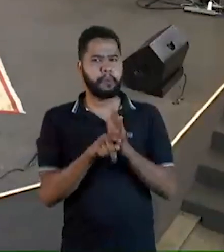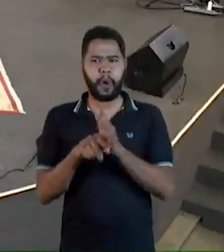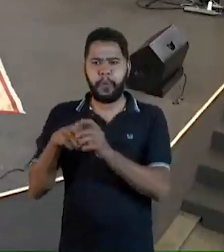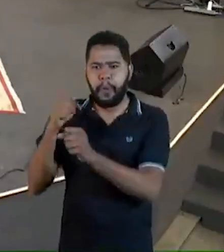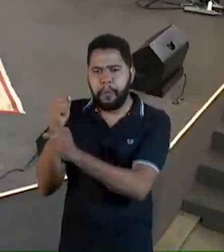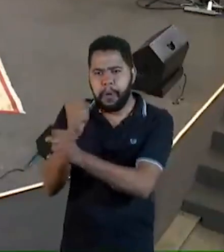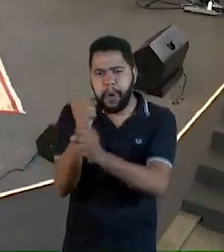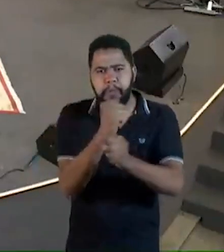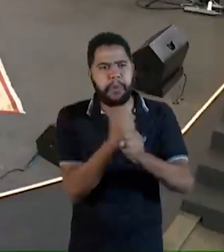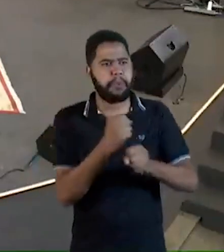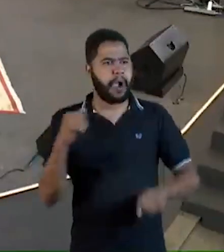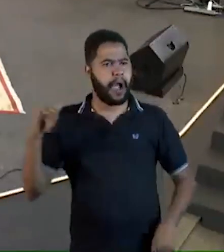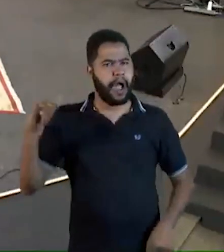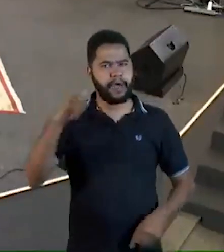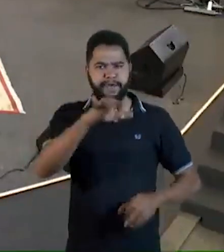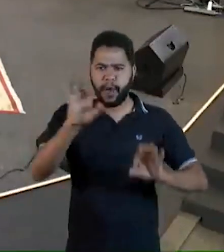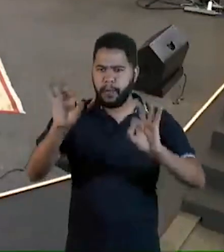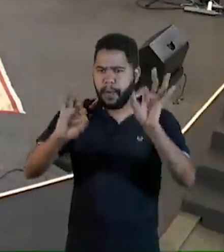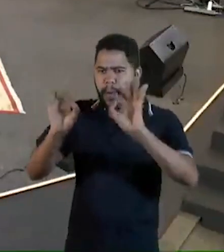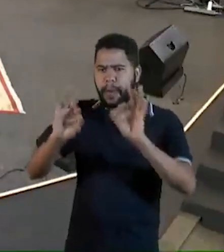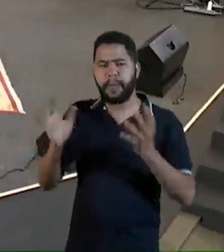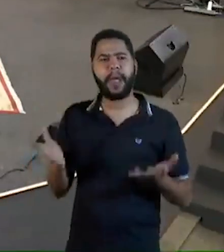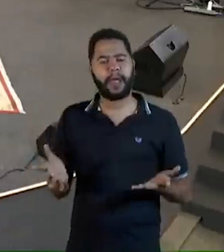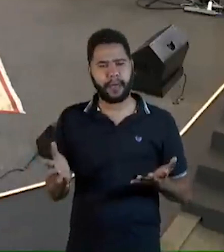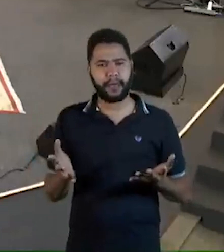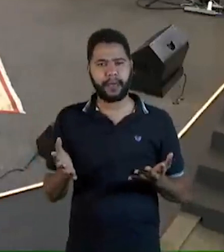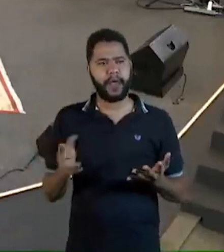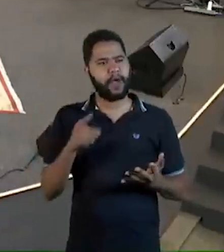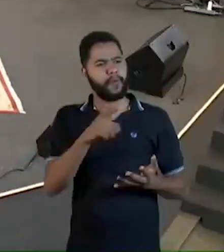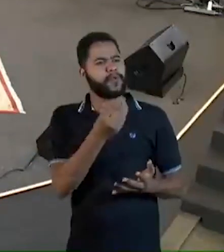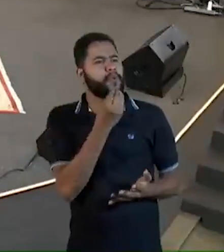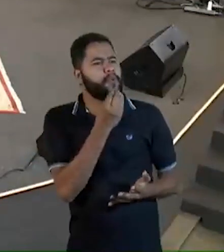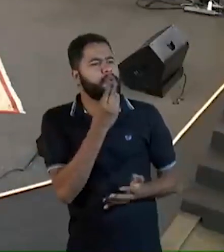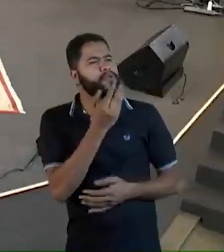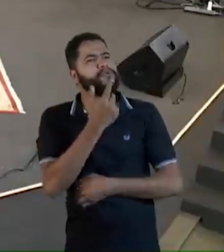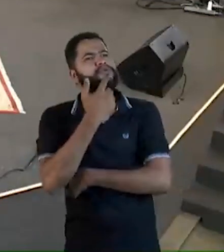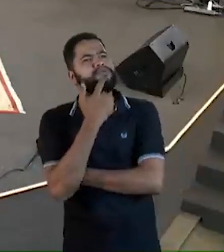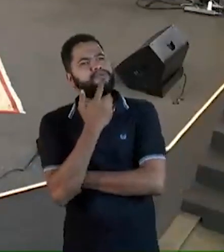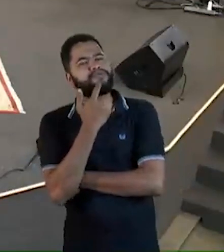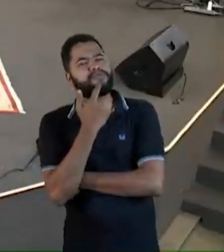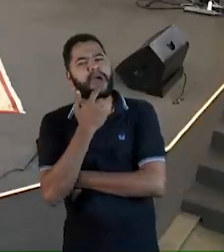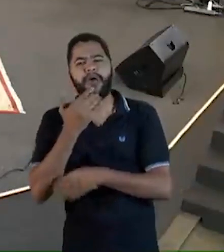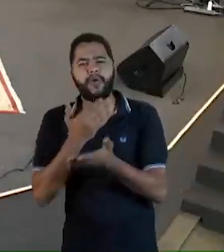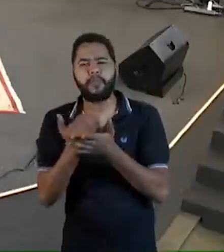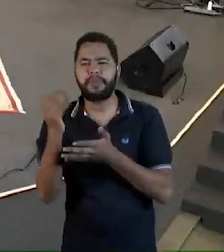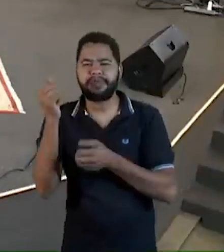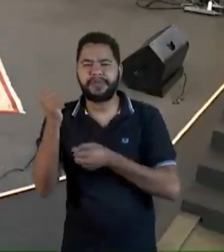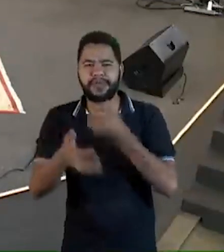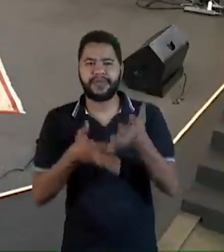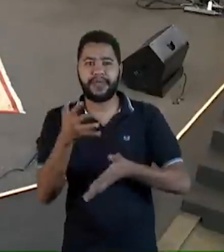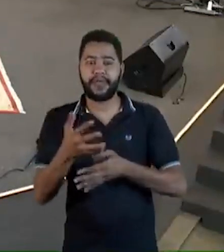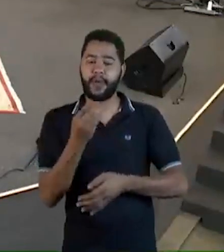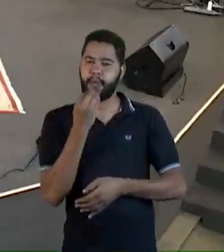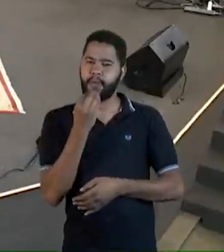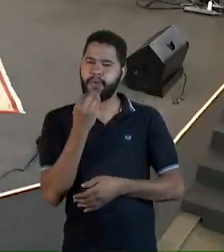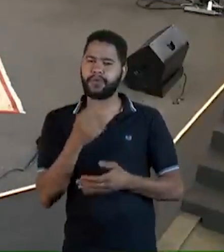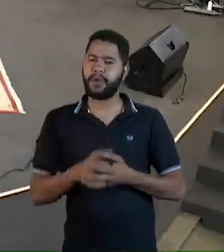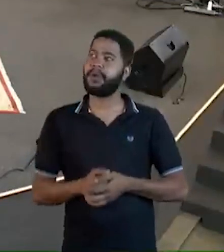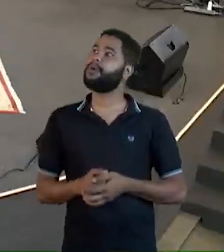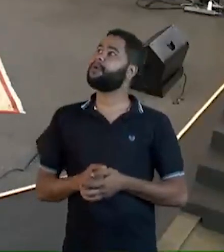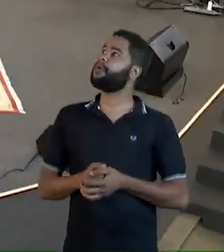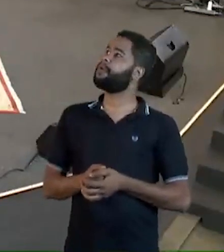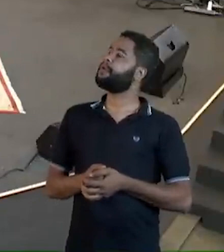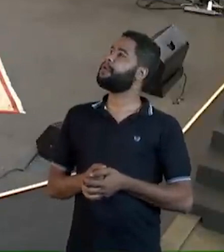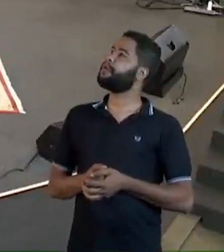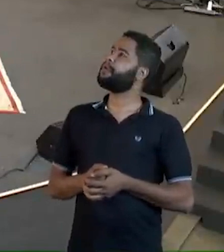construtor de avião espacial você podia ser aí eu comecei a falar tudo que ele podia ser ele